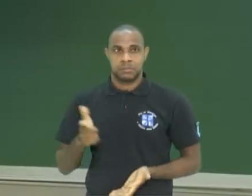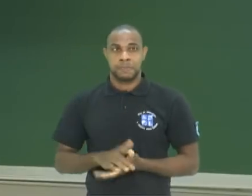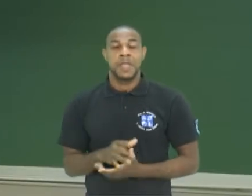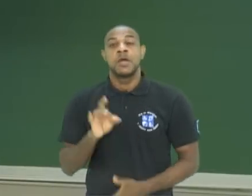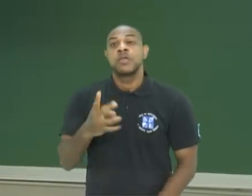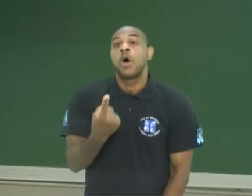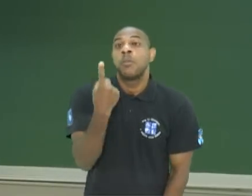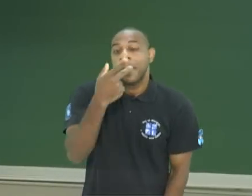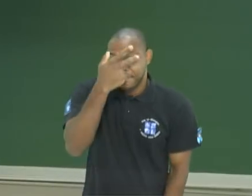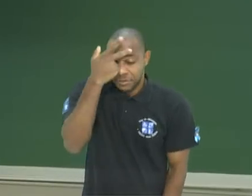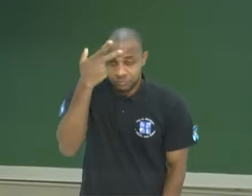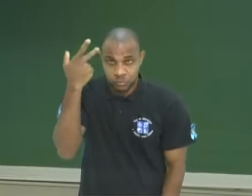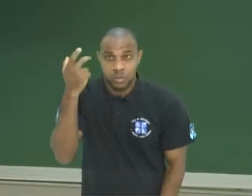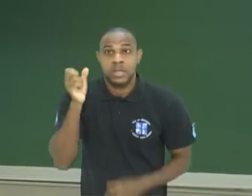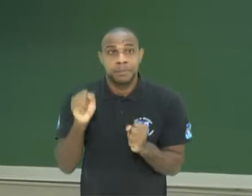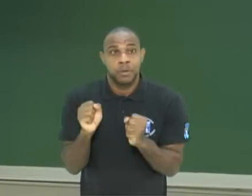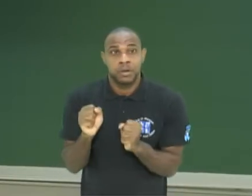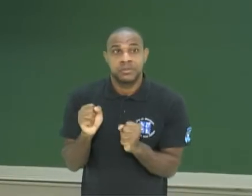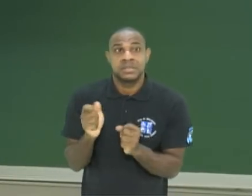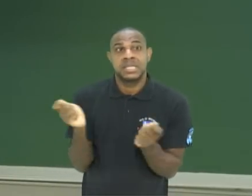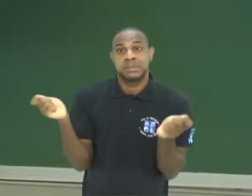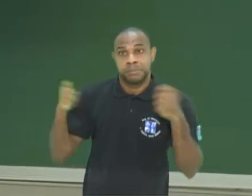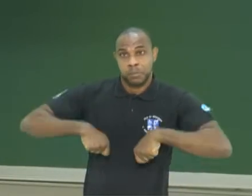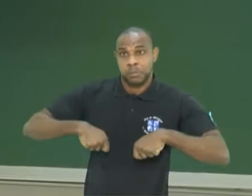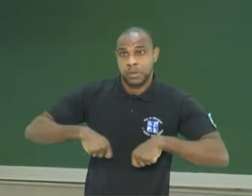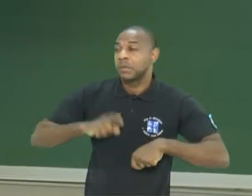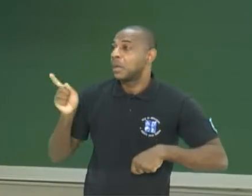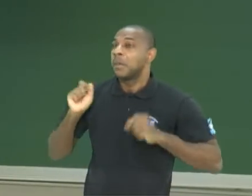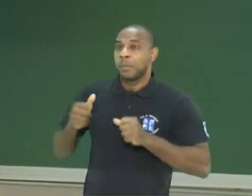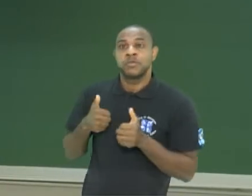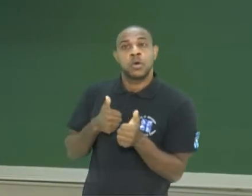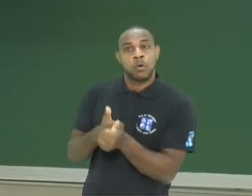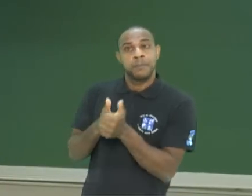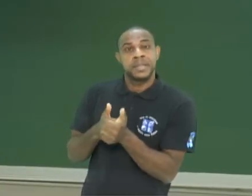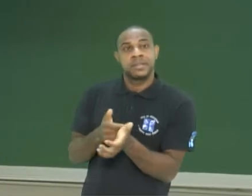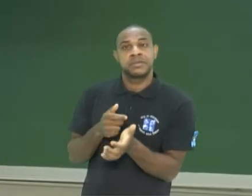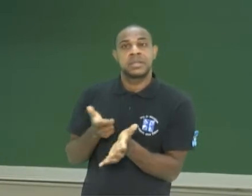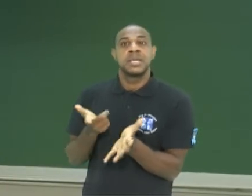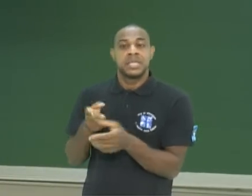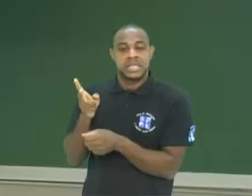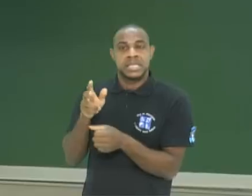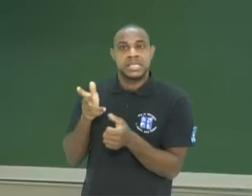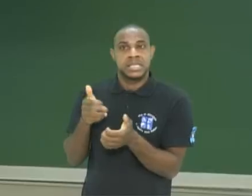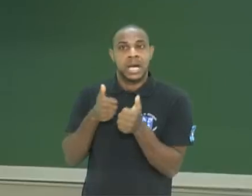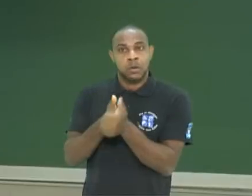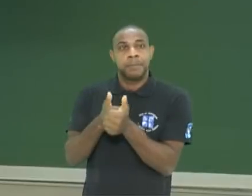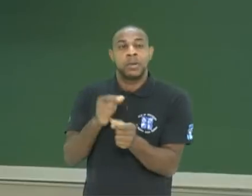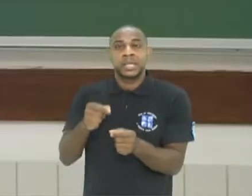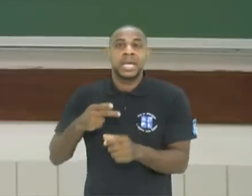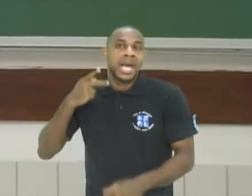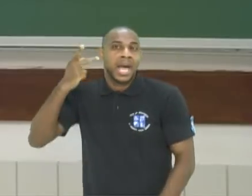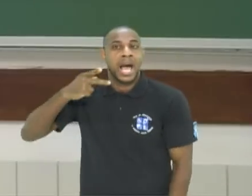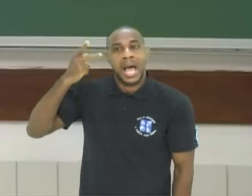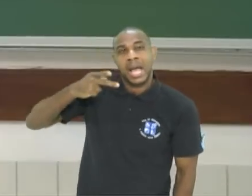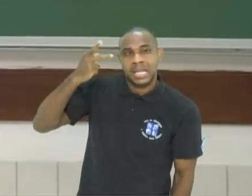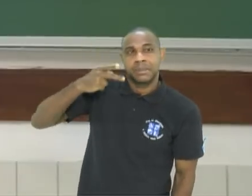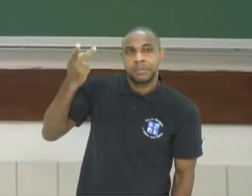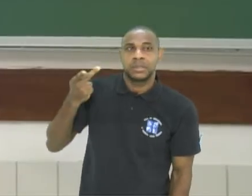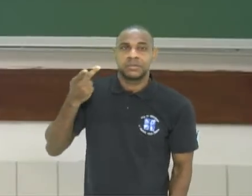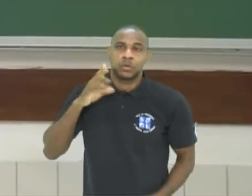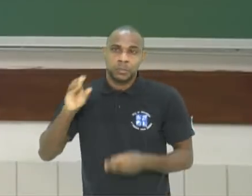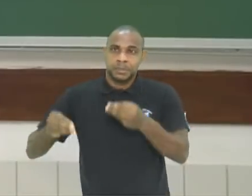uma pessoa que reúne essas competências poderá acompanhar e fiscalizar as políticas públicas implementadas pelos